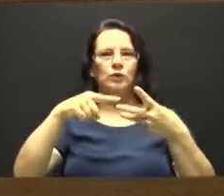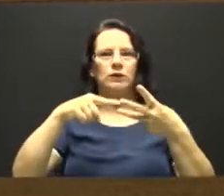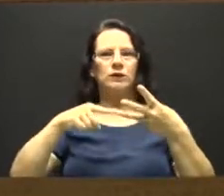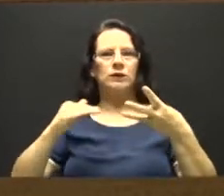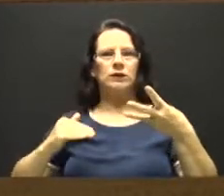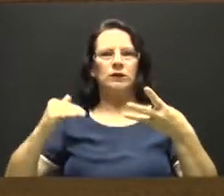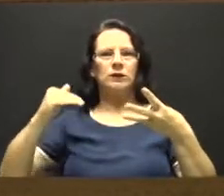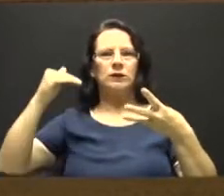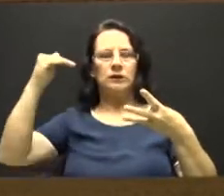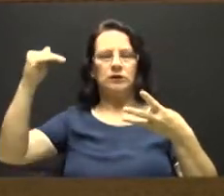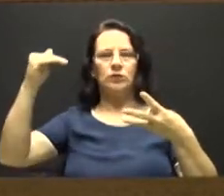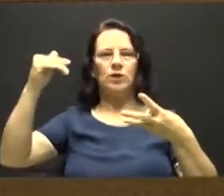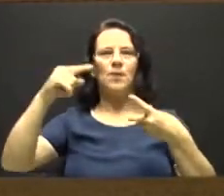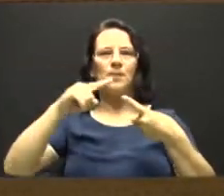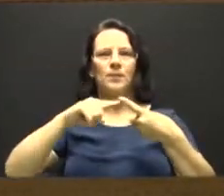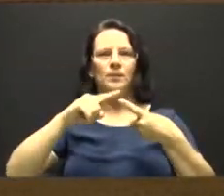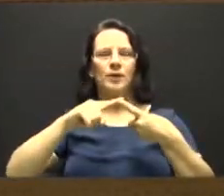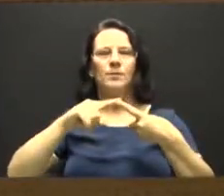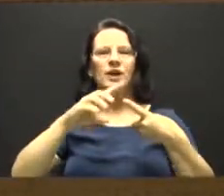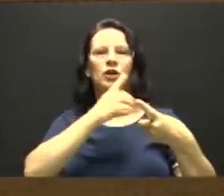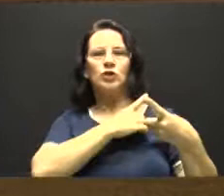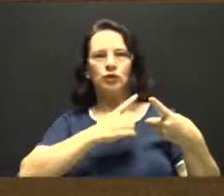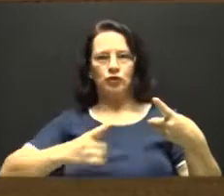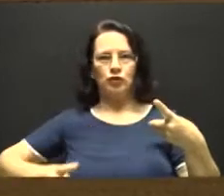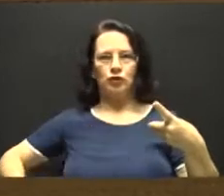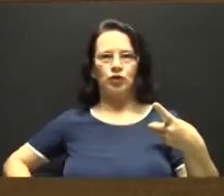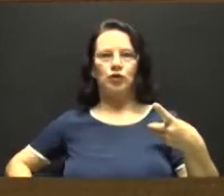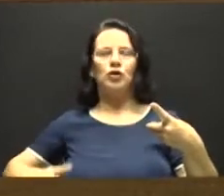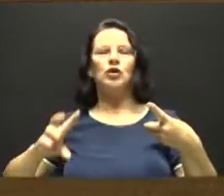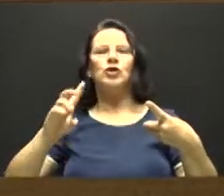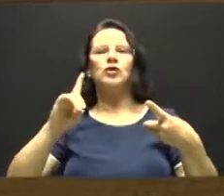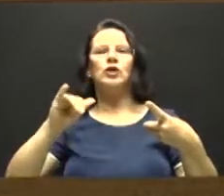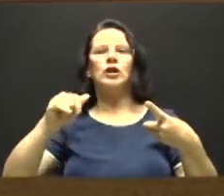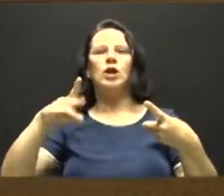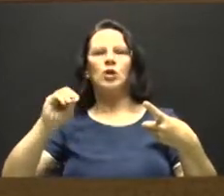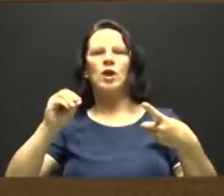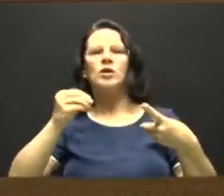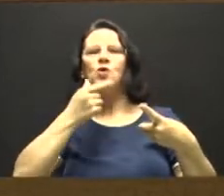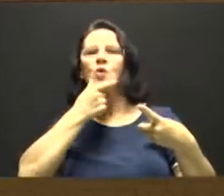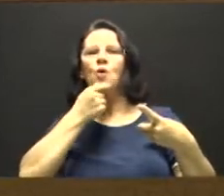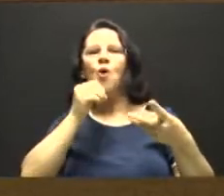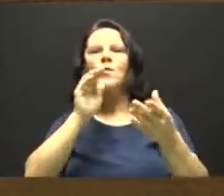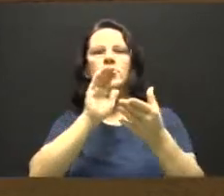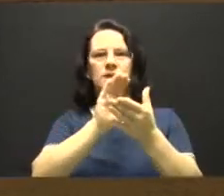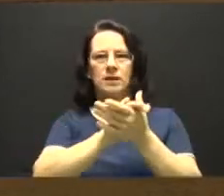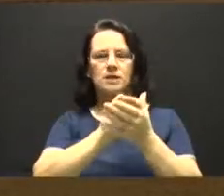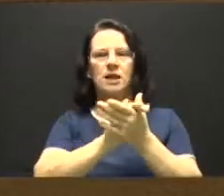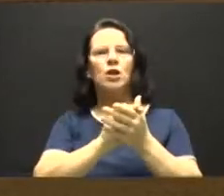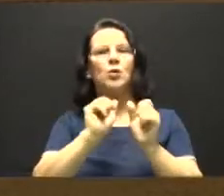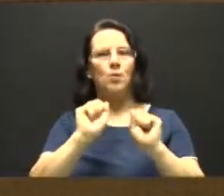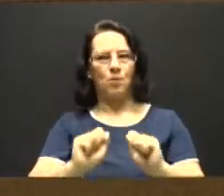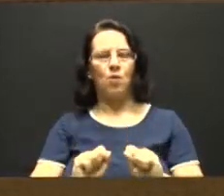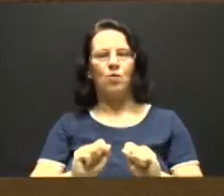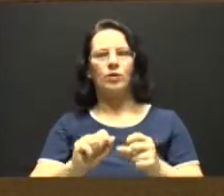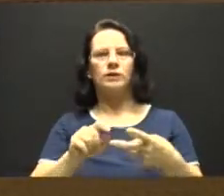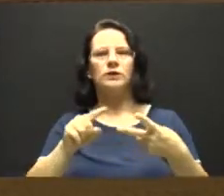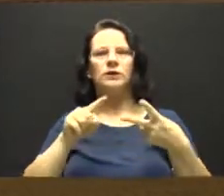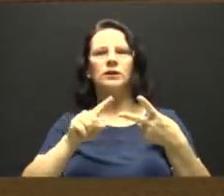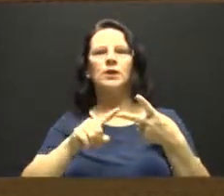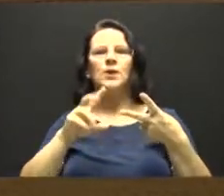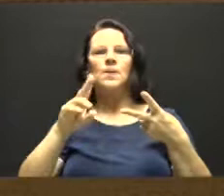1° o primeiro grau do diaconato no qual homens casados podem ser ordenados depois o